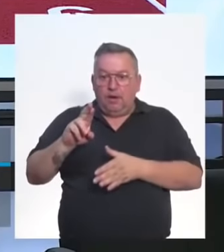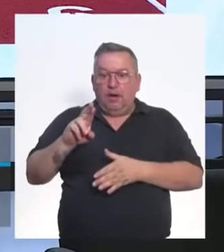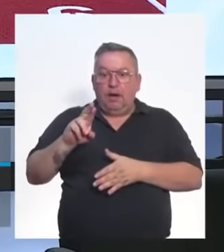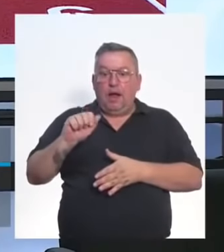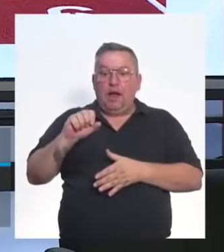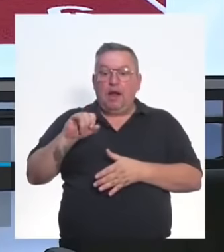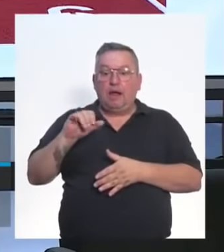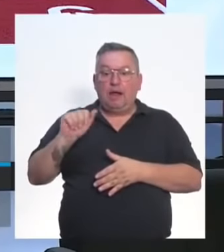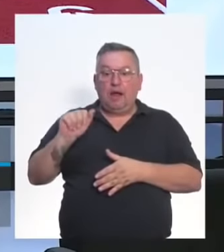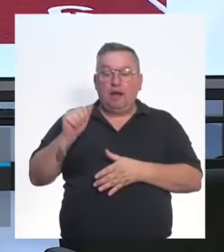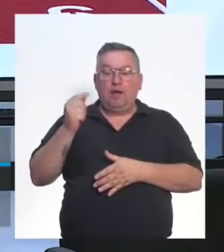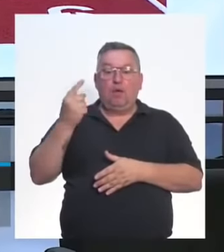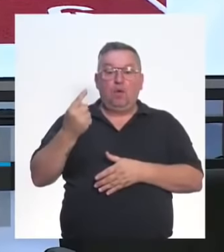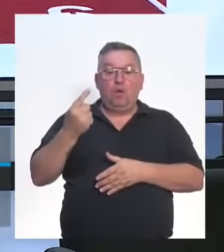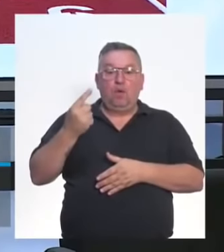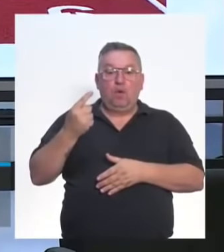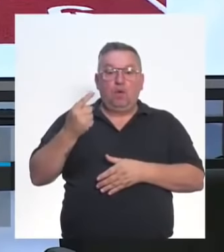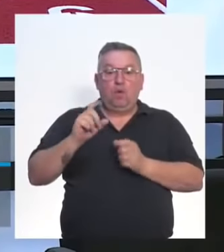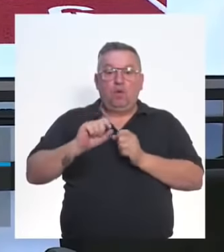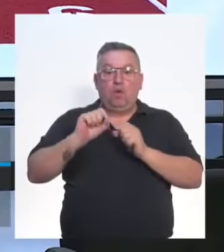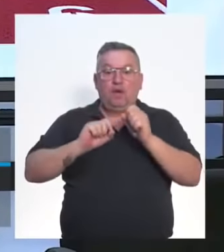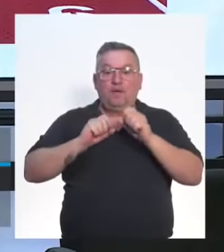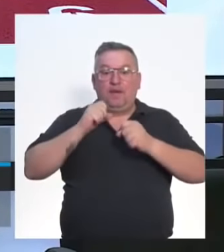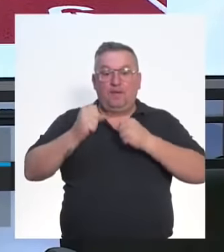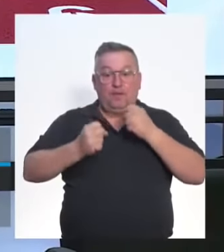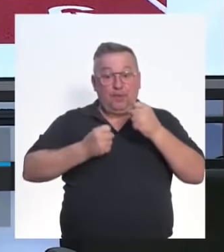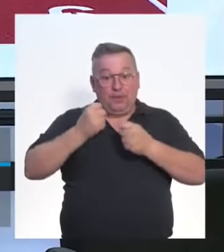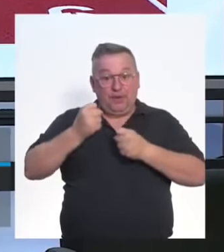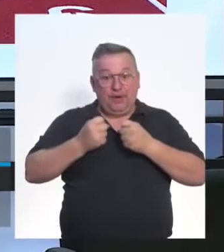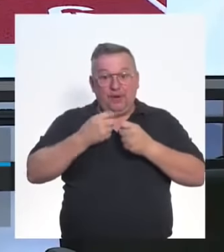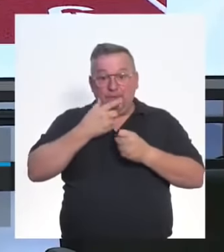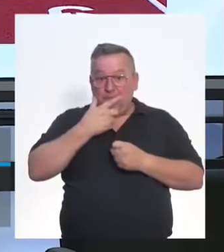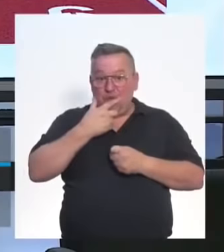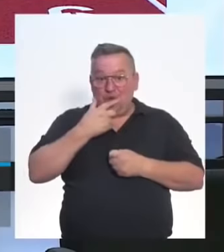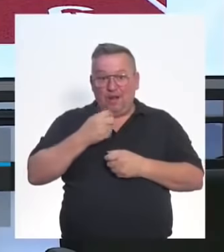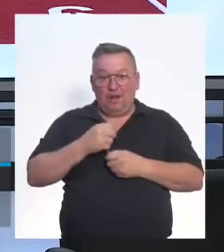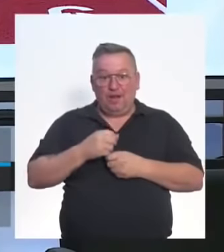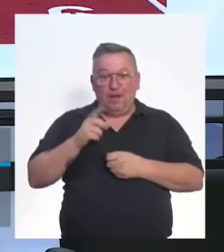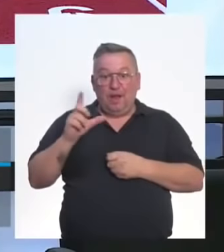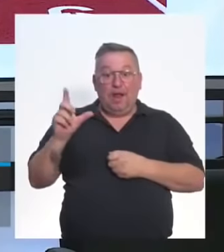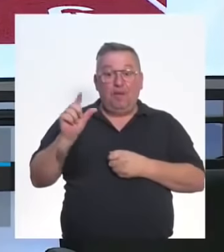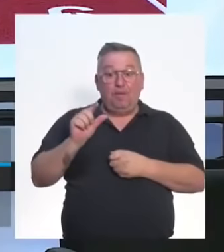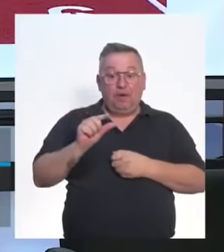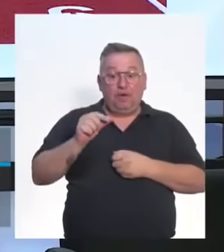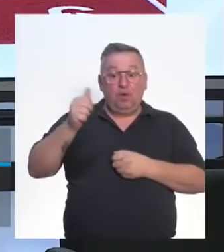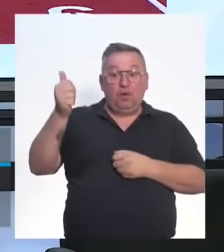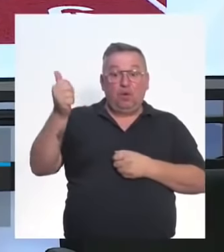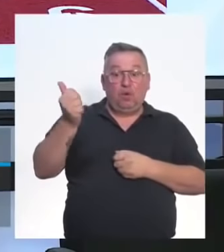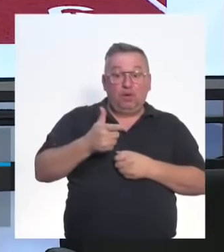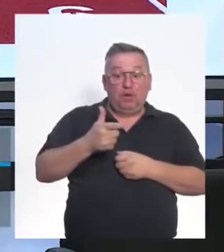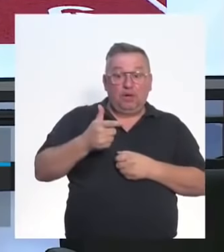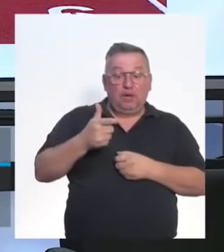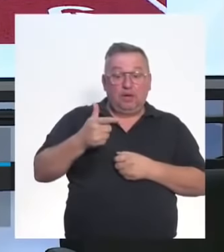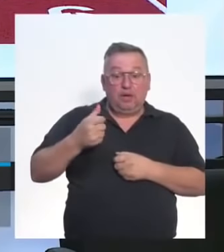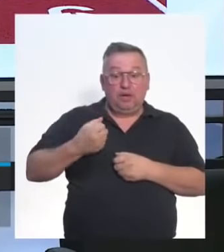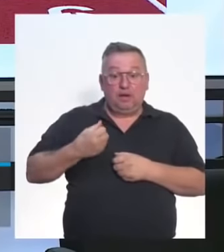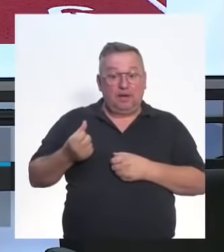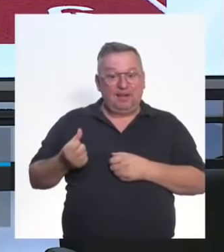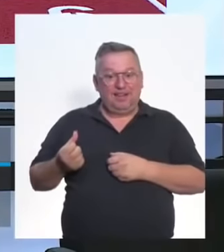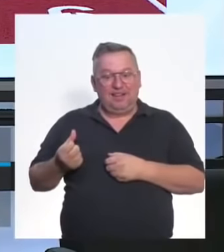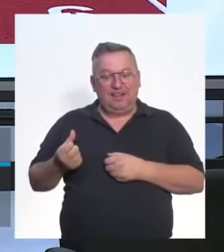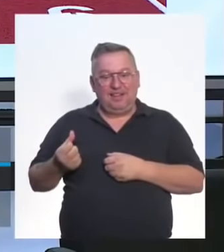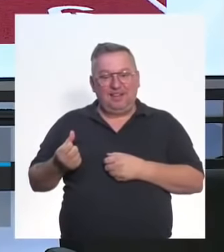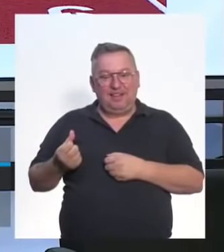1, o que ele vai correr, supostamente, é menos do que o atleta que corre lá na raia